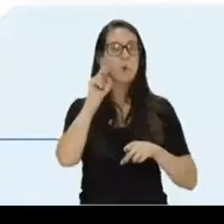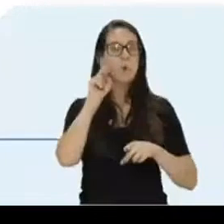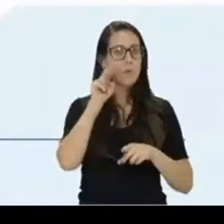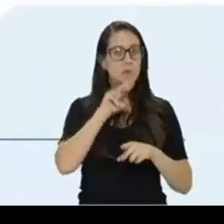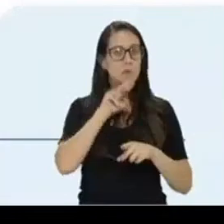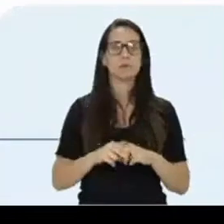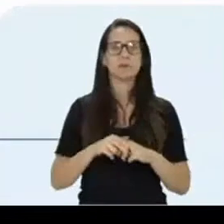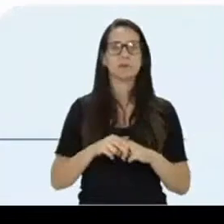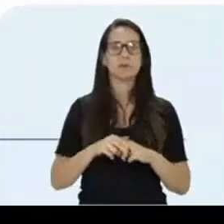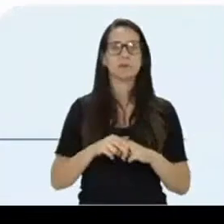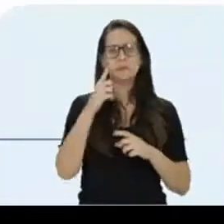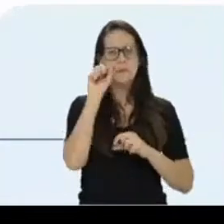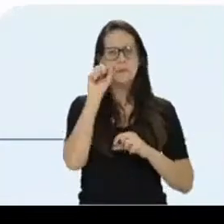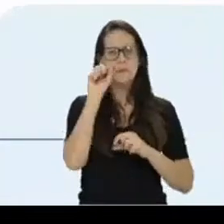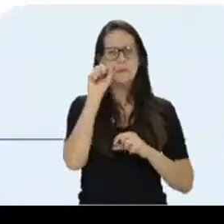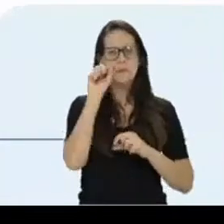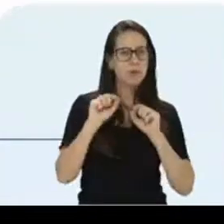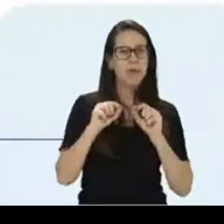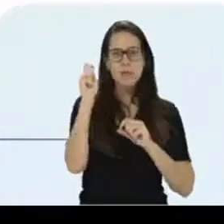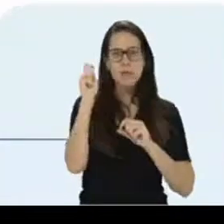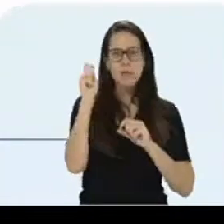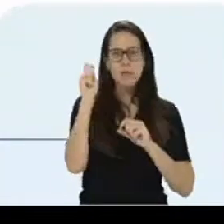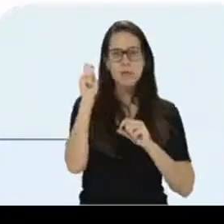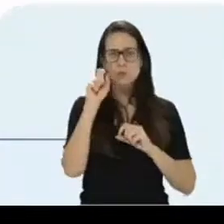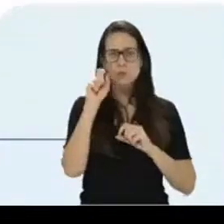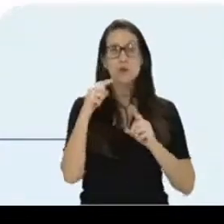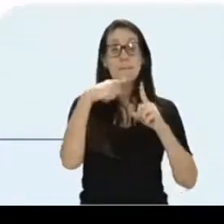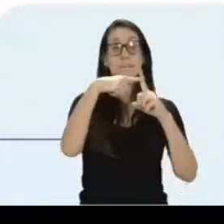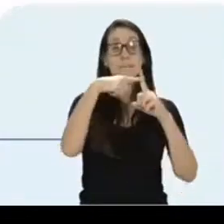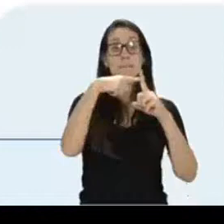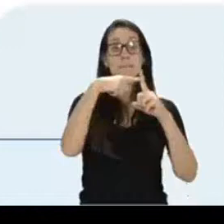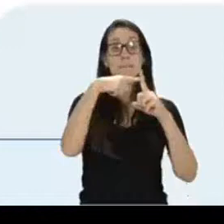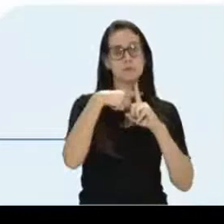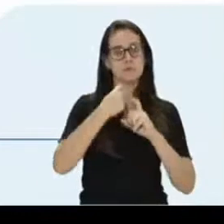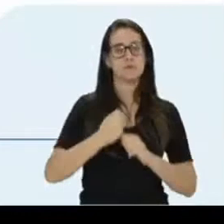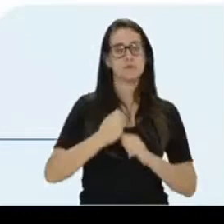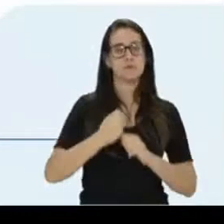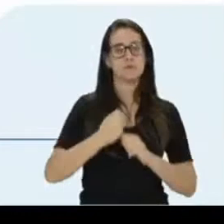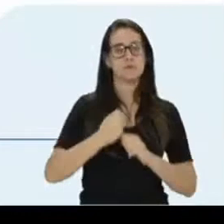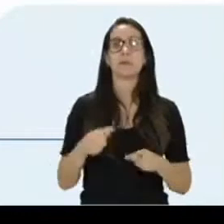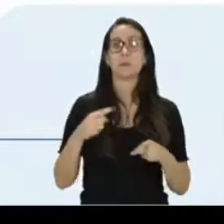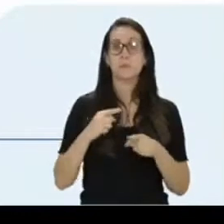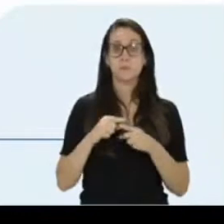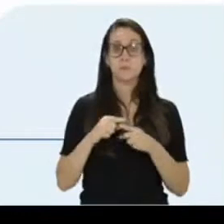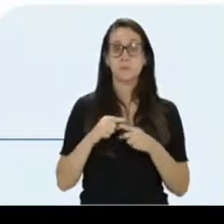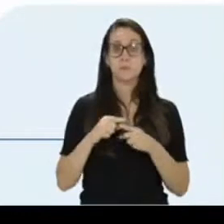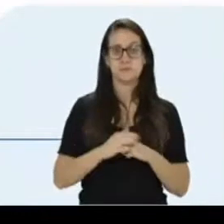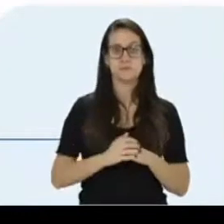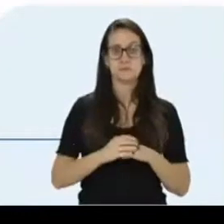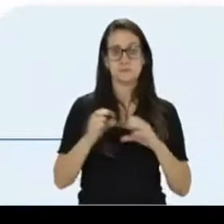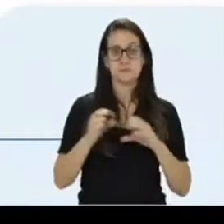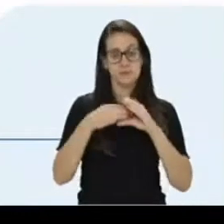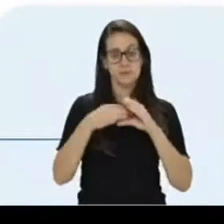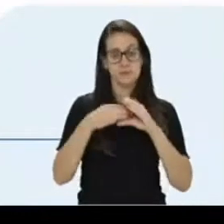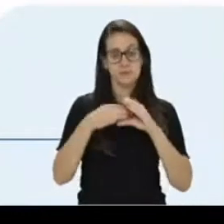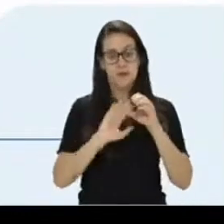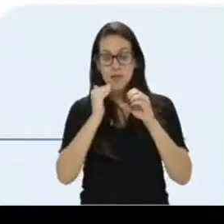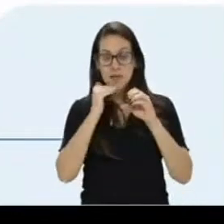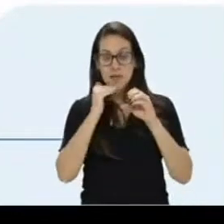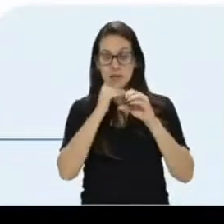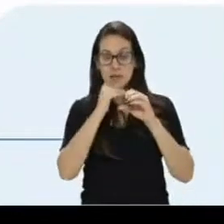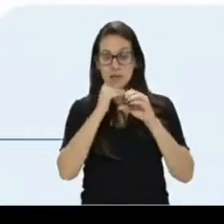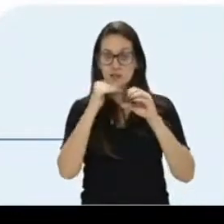gram-negativa, e as que estão em pontuações mais azuladas, ela é uma gram-positiva. Justamente porque a camada de